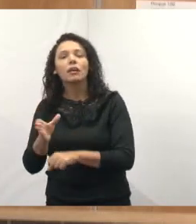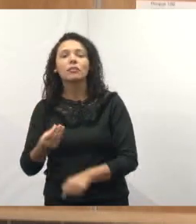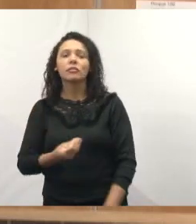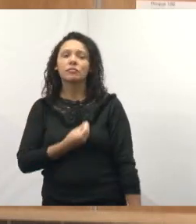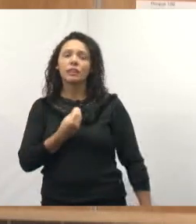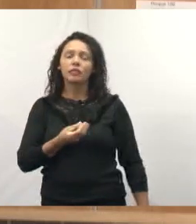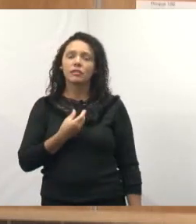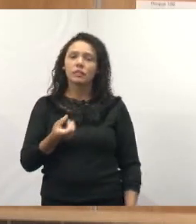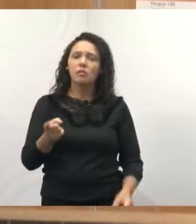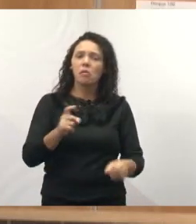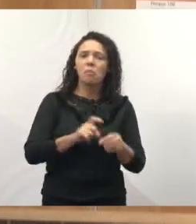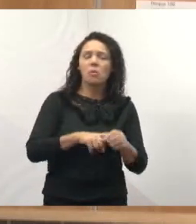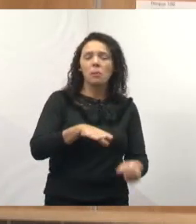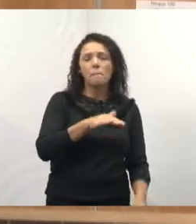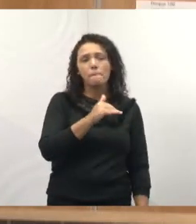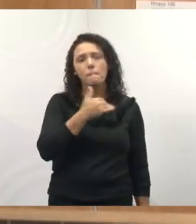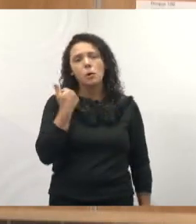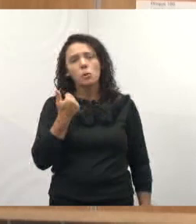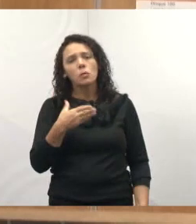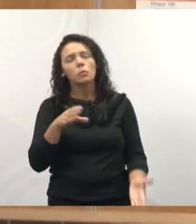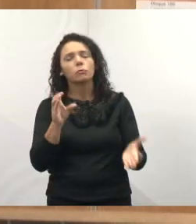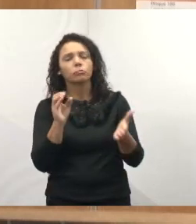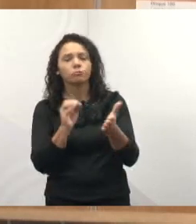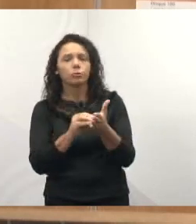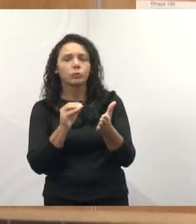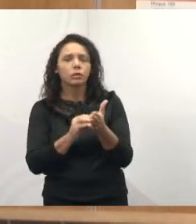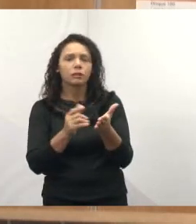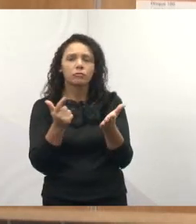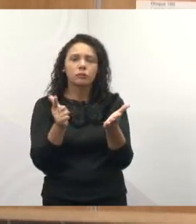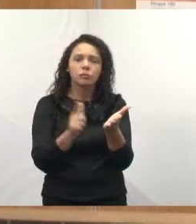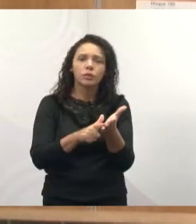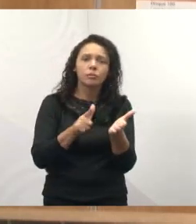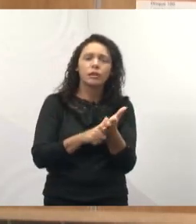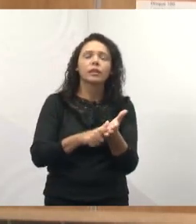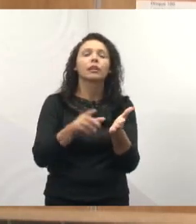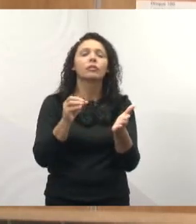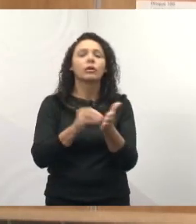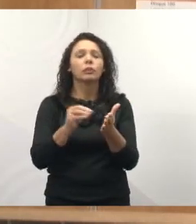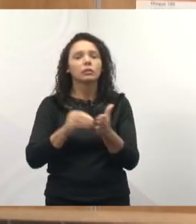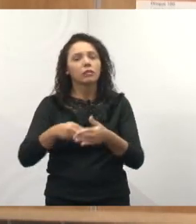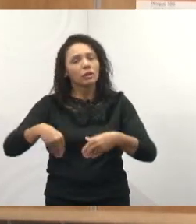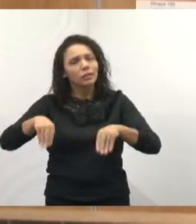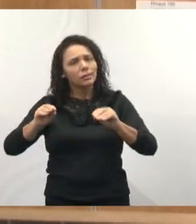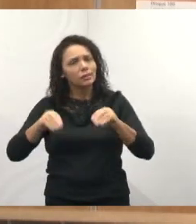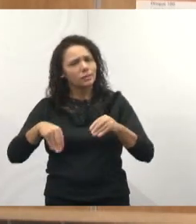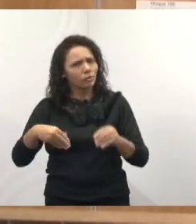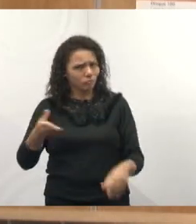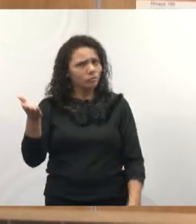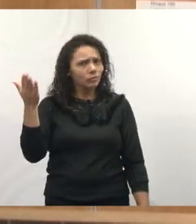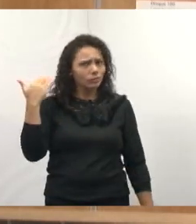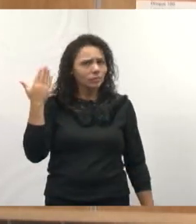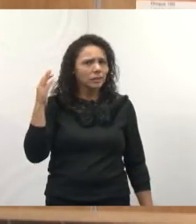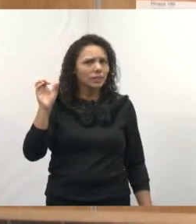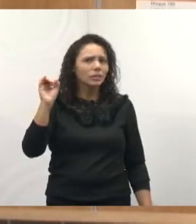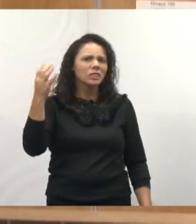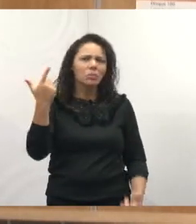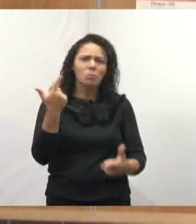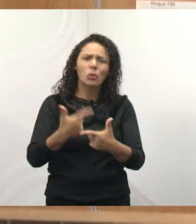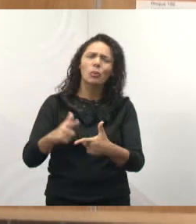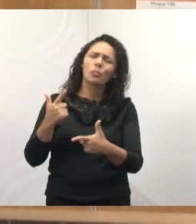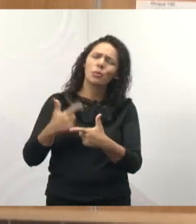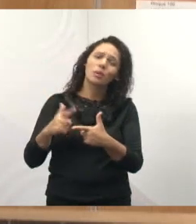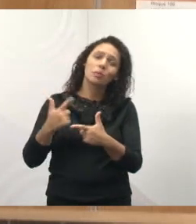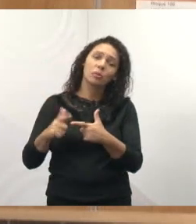gases, não tinha papel para escrever, para atender o paciente. Muito tempo atrás a gente ouviu isso. Hoje a